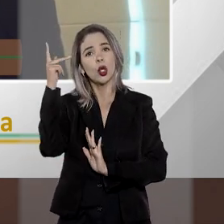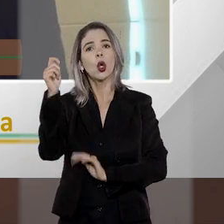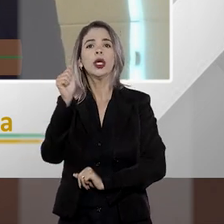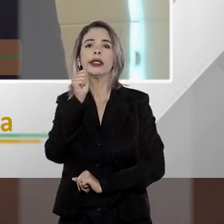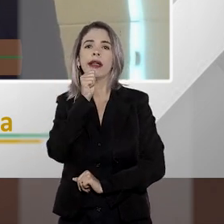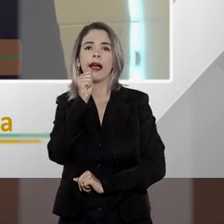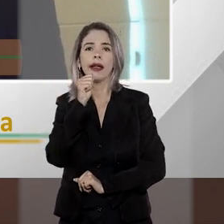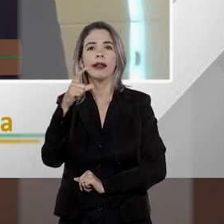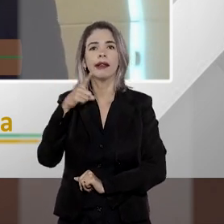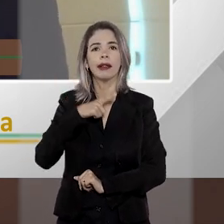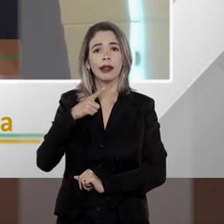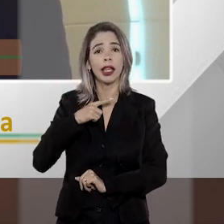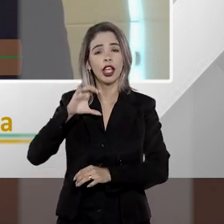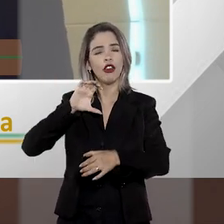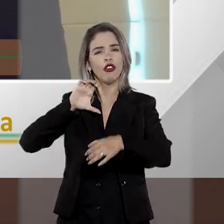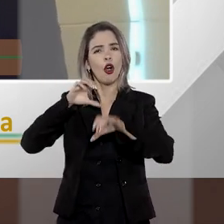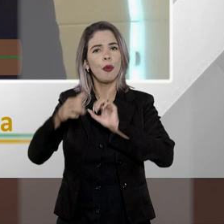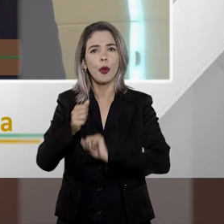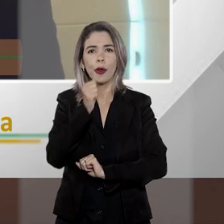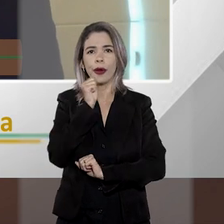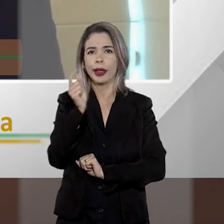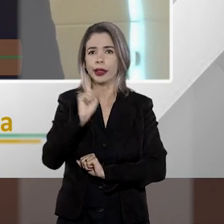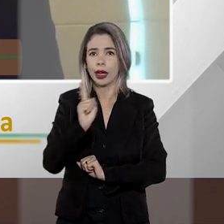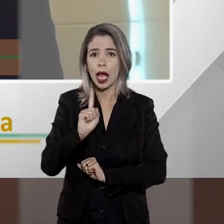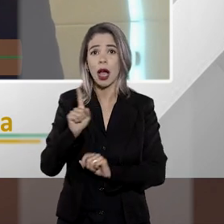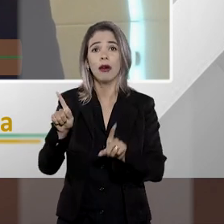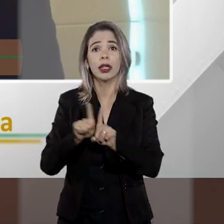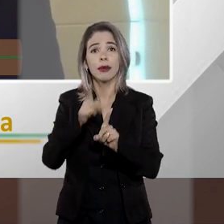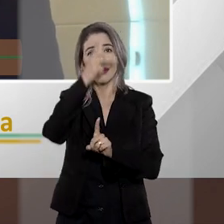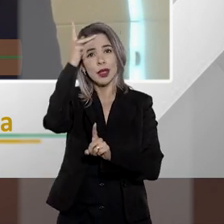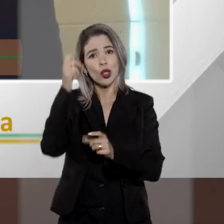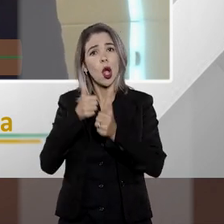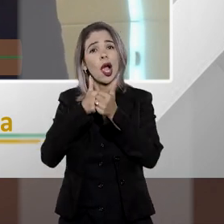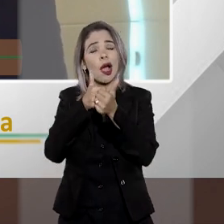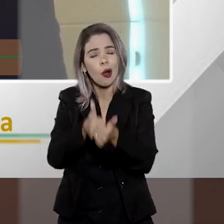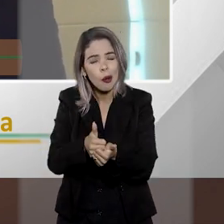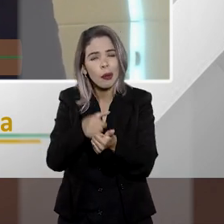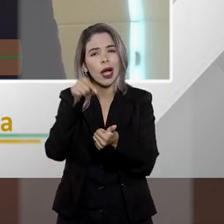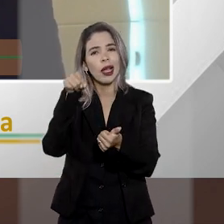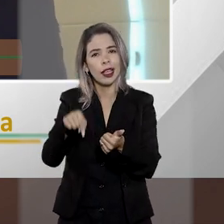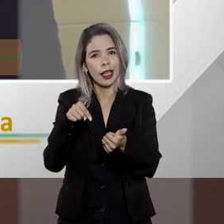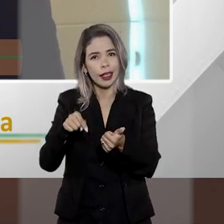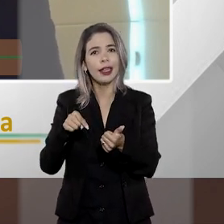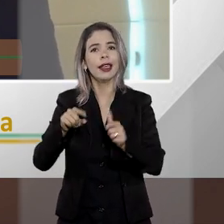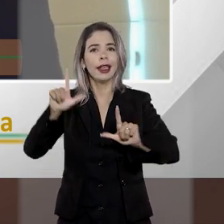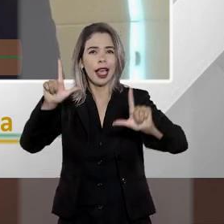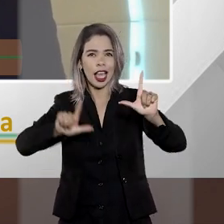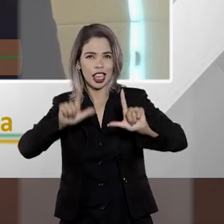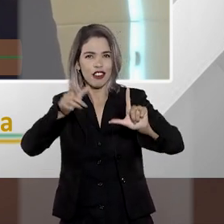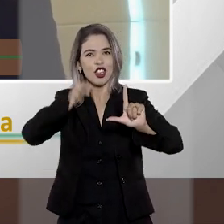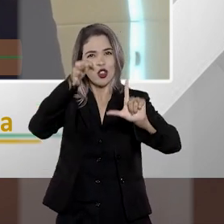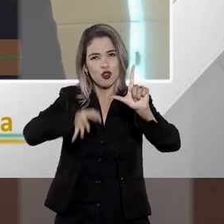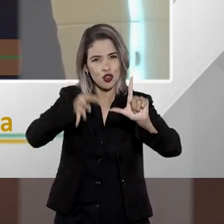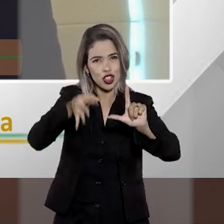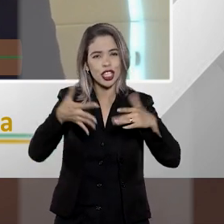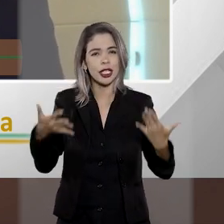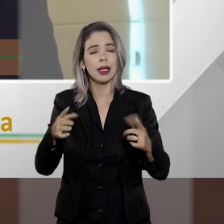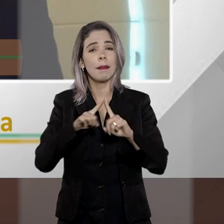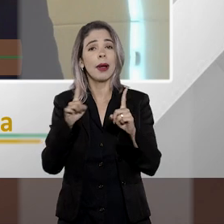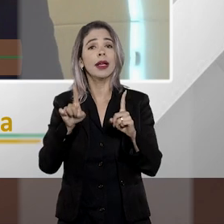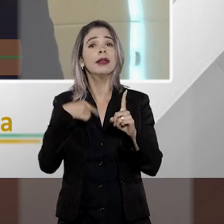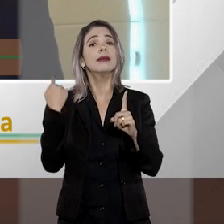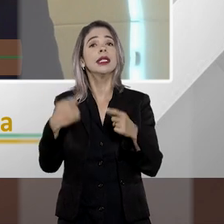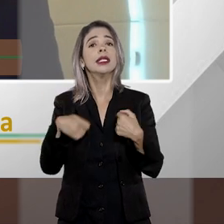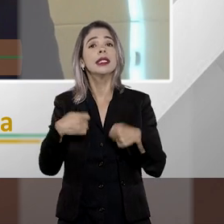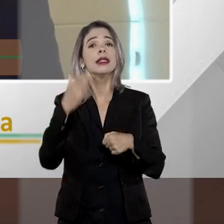formação, de pessoas que já são formadas e acompanham a TV Justiça. Então, pegando um apanhado disso tudo, no processo